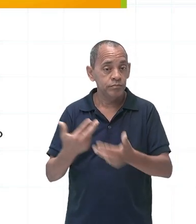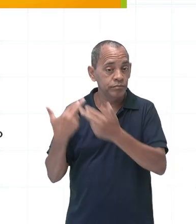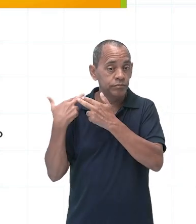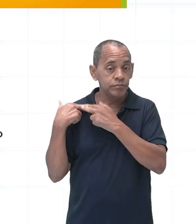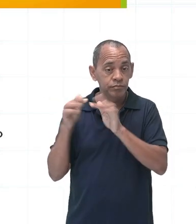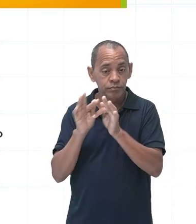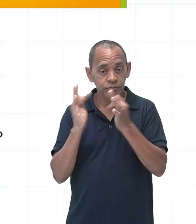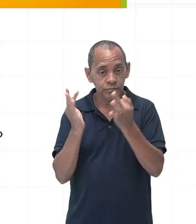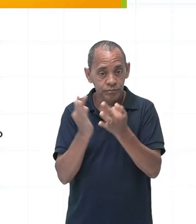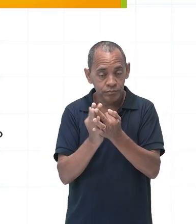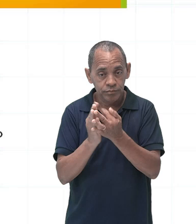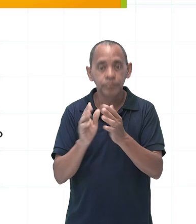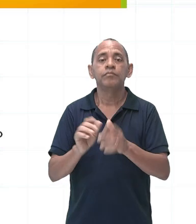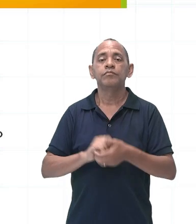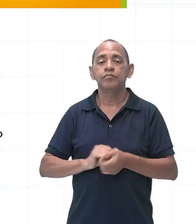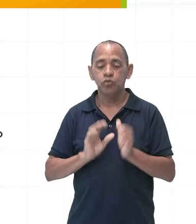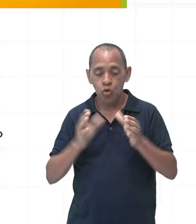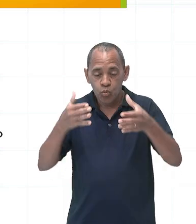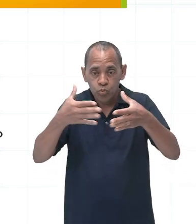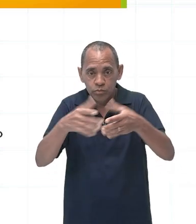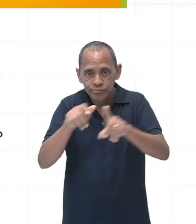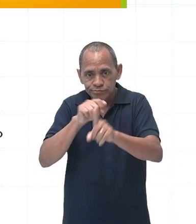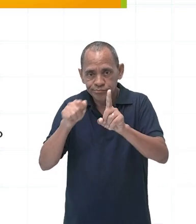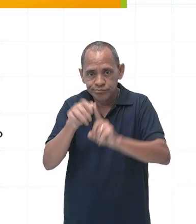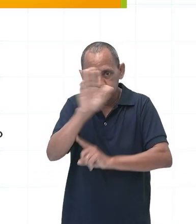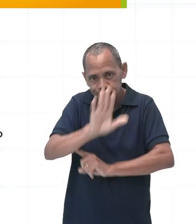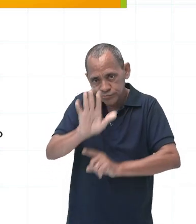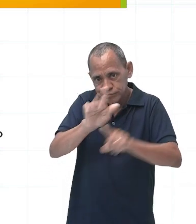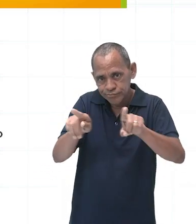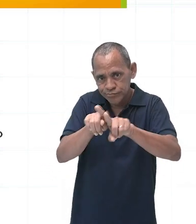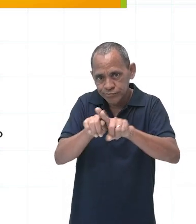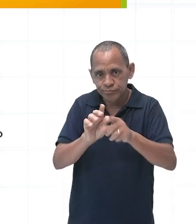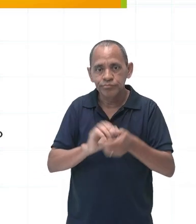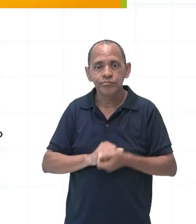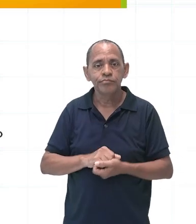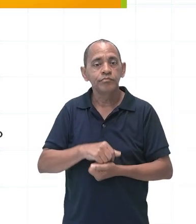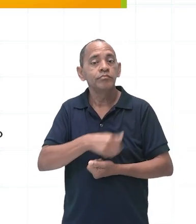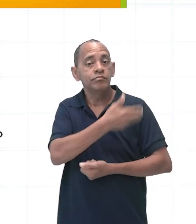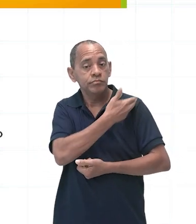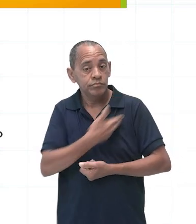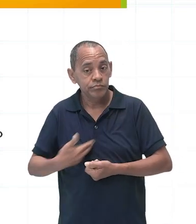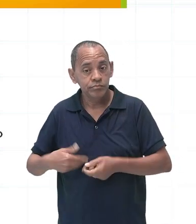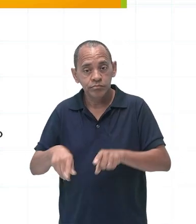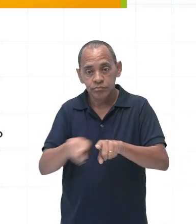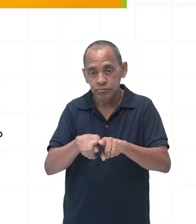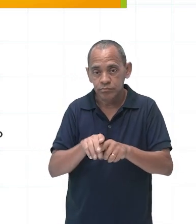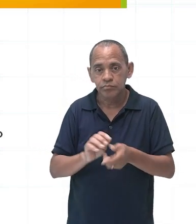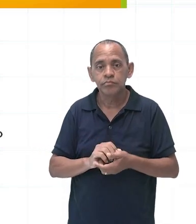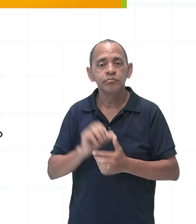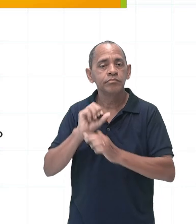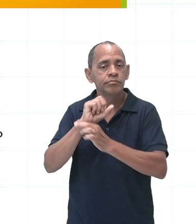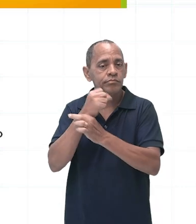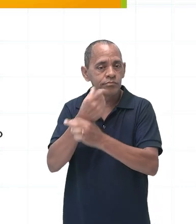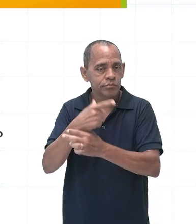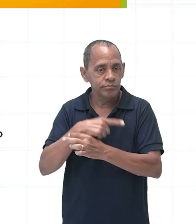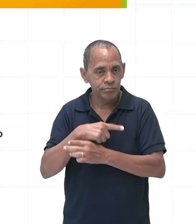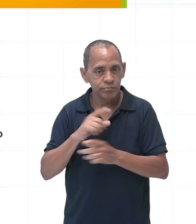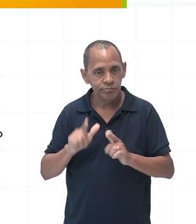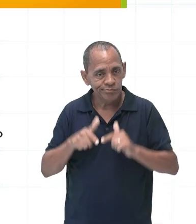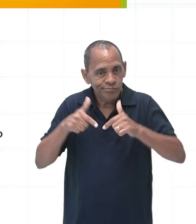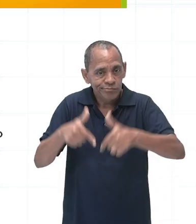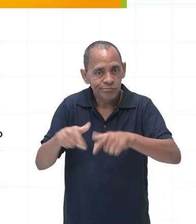da família, da comunidade, da sociedade em geral e do poder público assegurar com